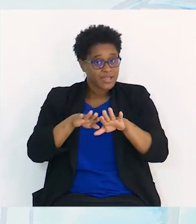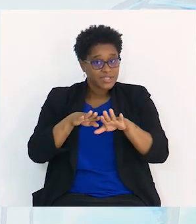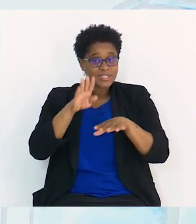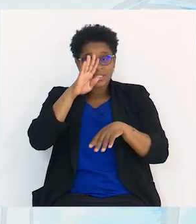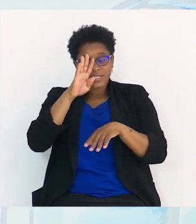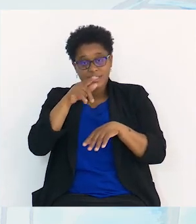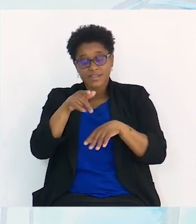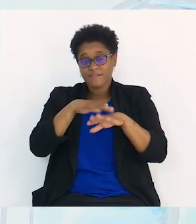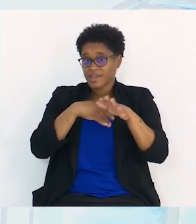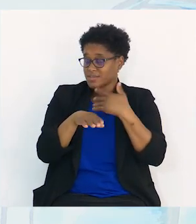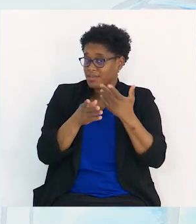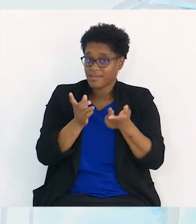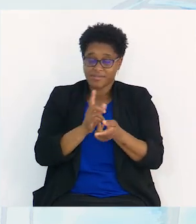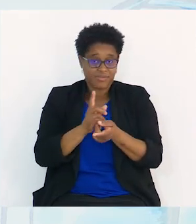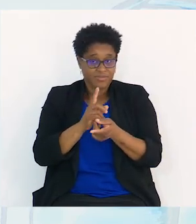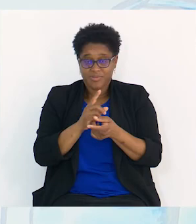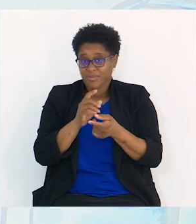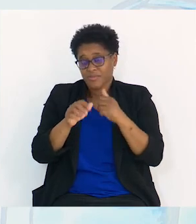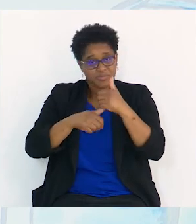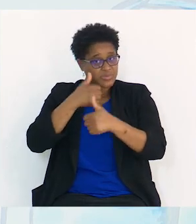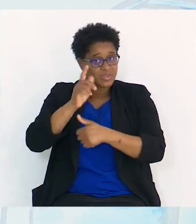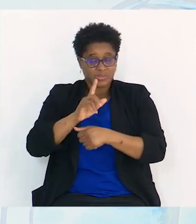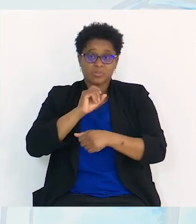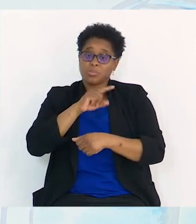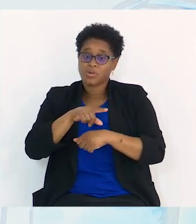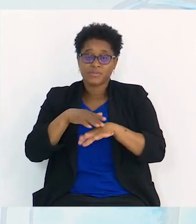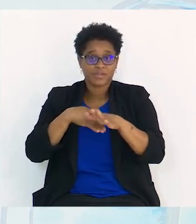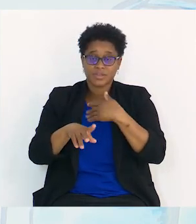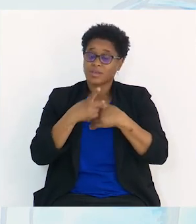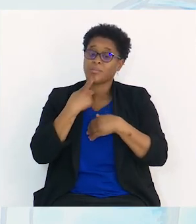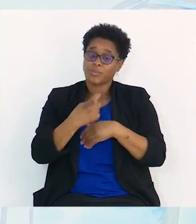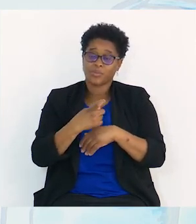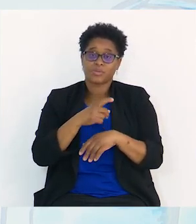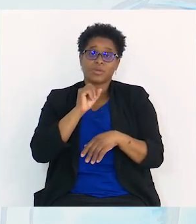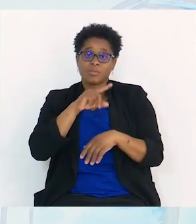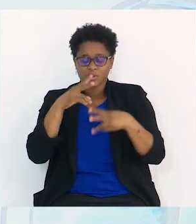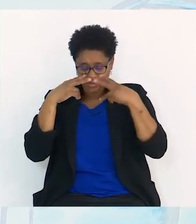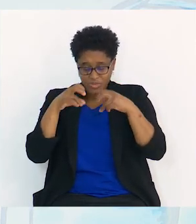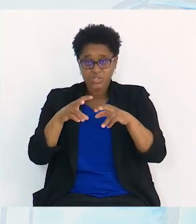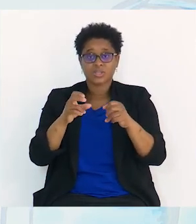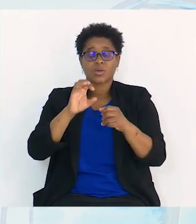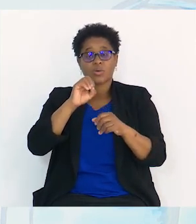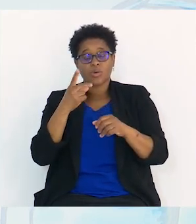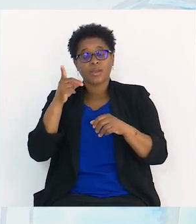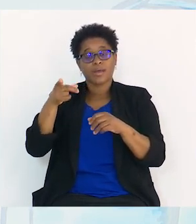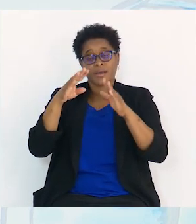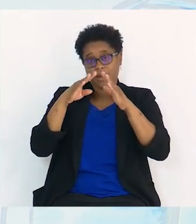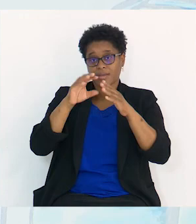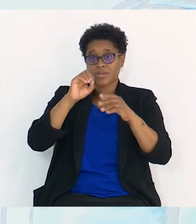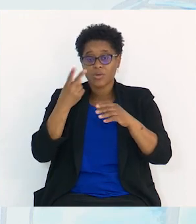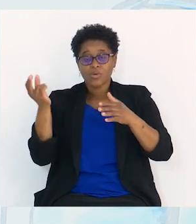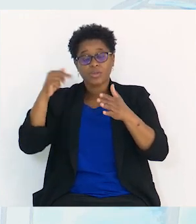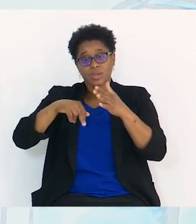o fazer não for sucesso, podes fazer perguntas, podes pesquisar, ou lá em casa ou na sala de